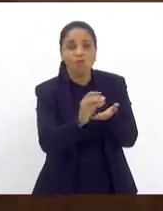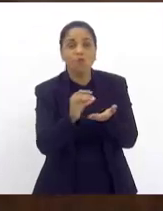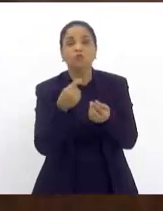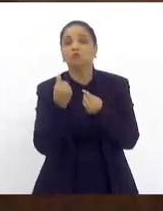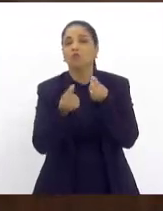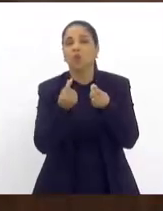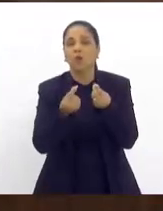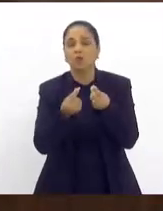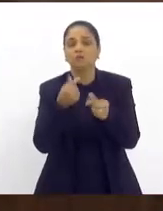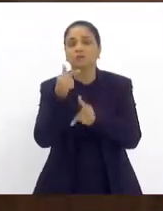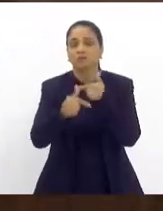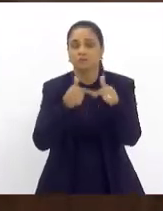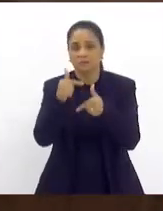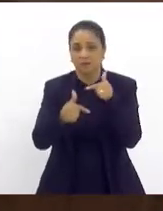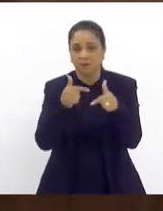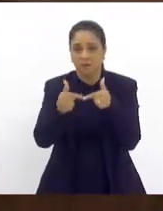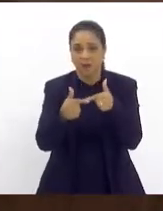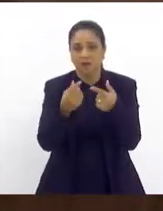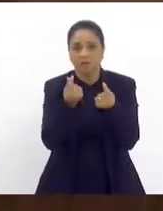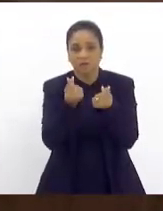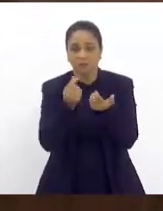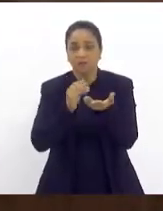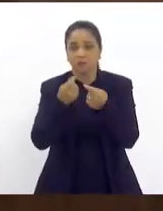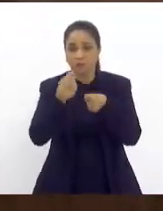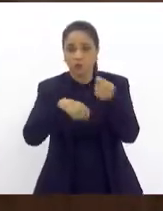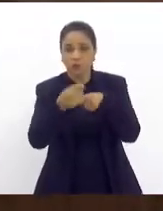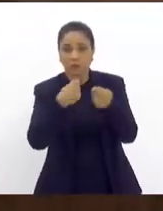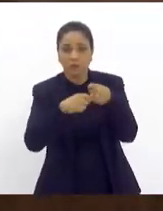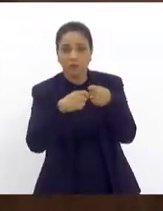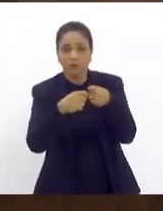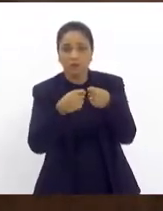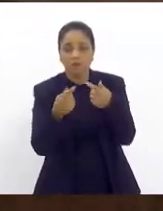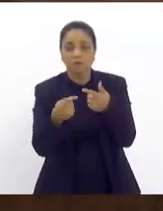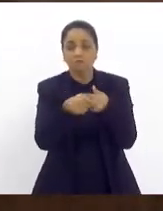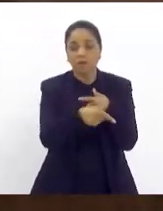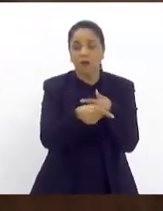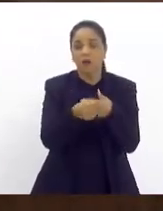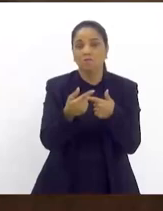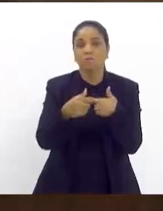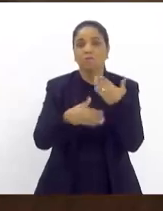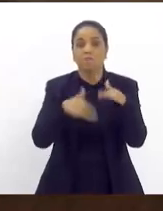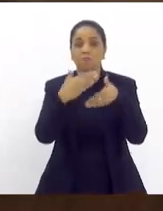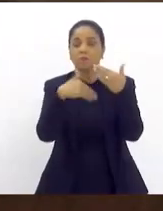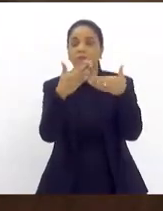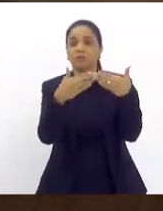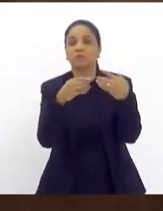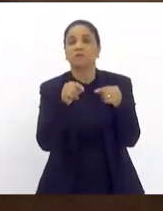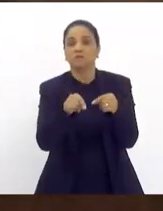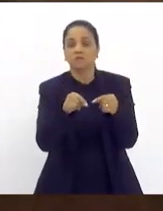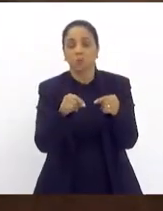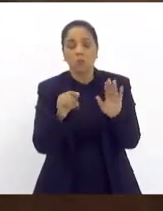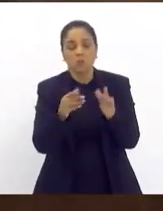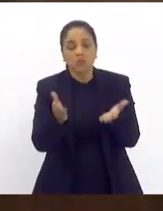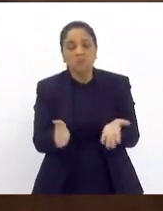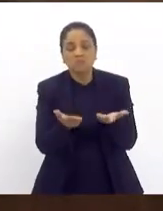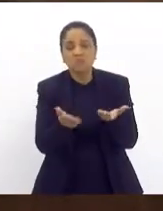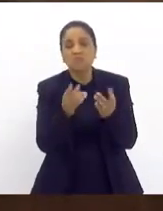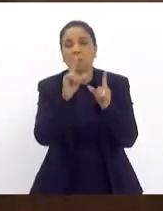drenados do ciclo financeiro da economia para o ciclo produtivo haja Vista o baixo incentivo